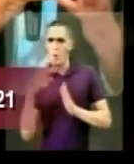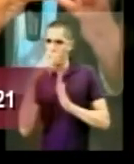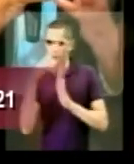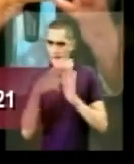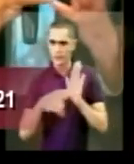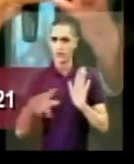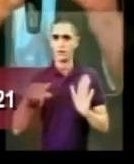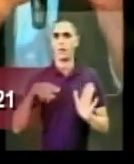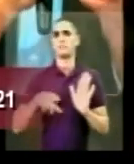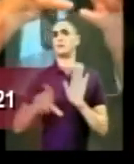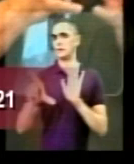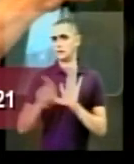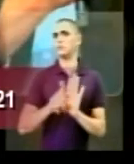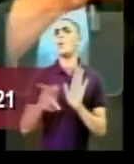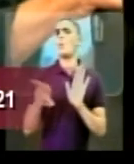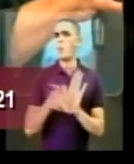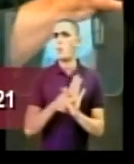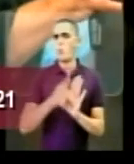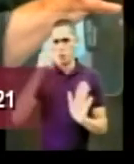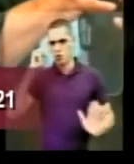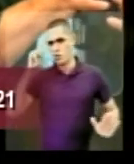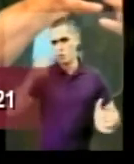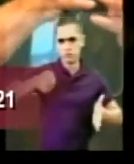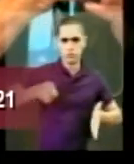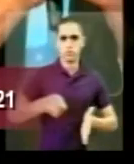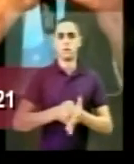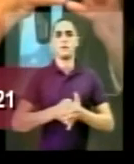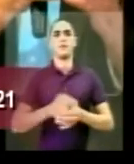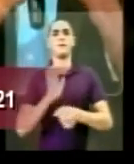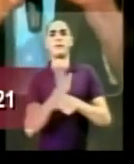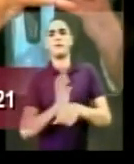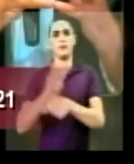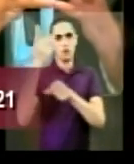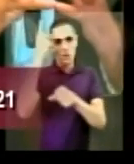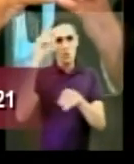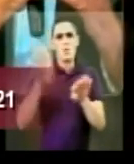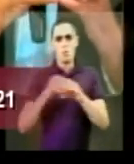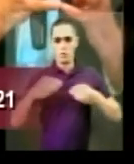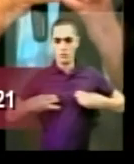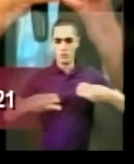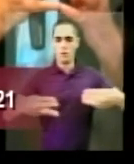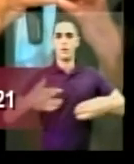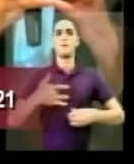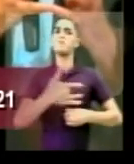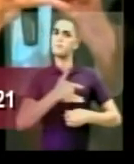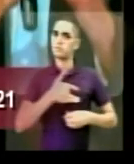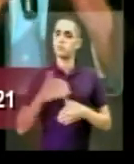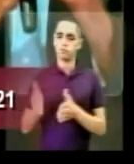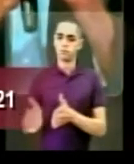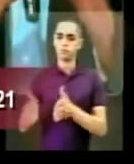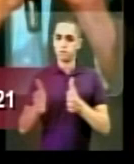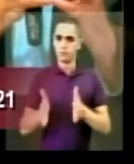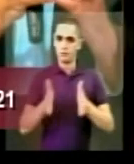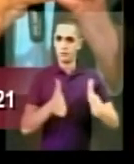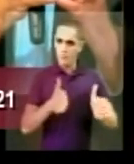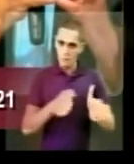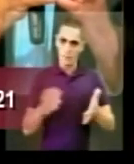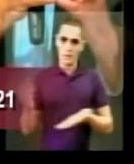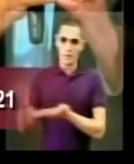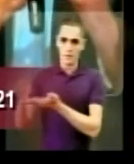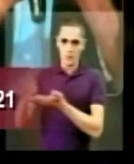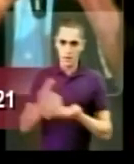norma determinada pelo Estado e pelo Ministério para as fases conforme forem chegando a